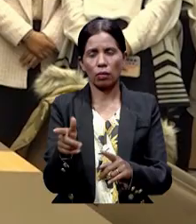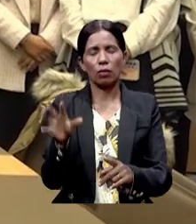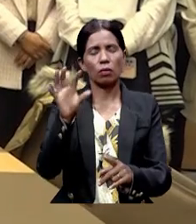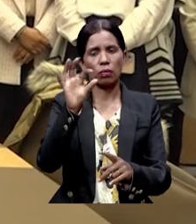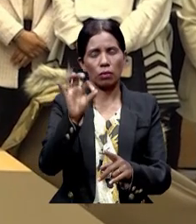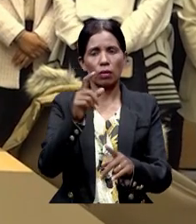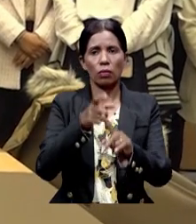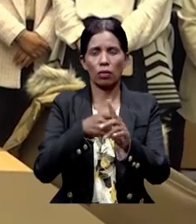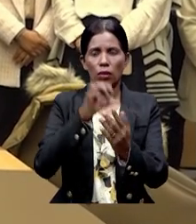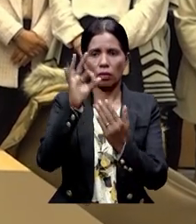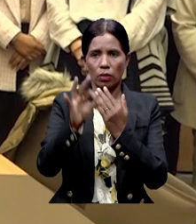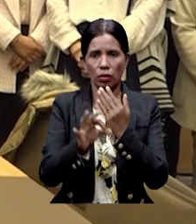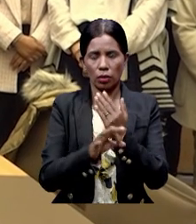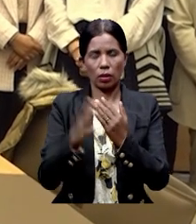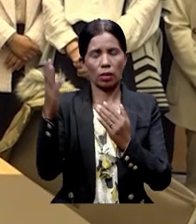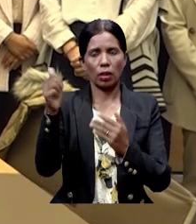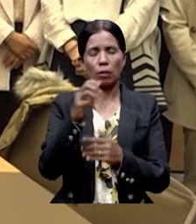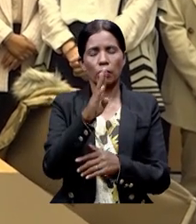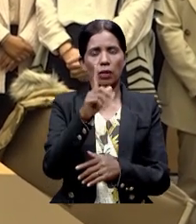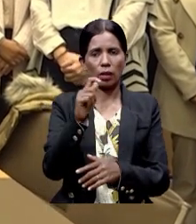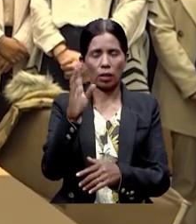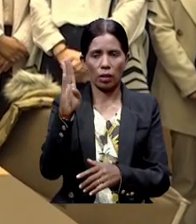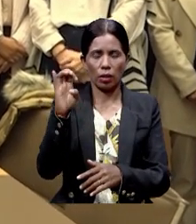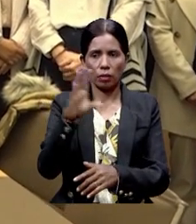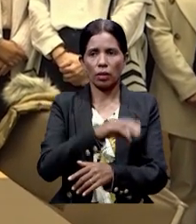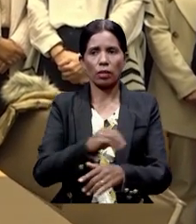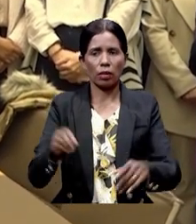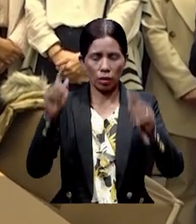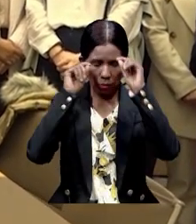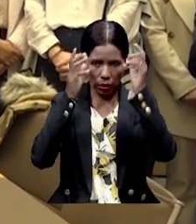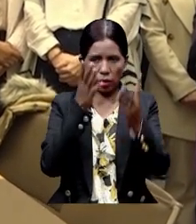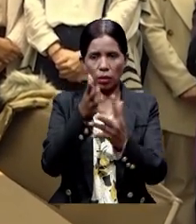fulan fevereiro, ia Abu Dhabi, se oficializa Timor-Leste na